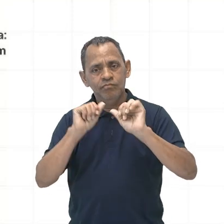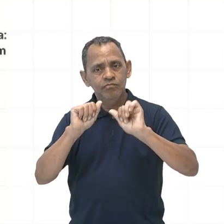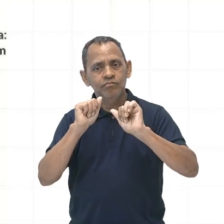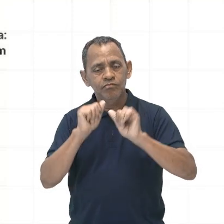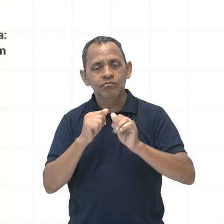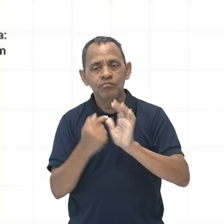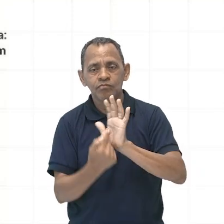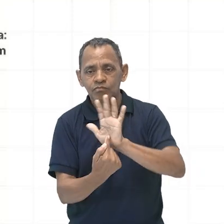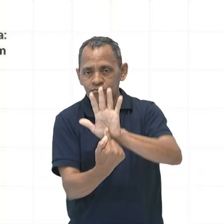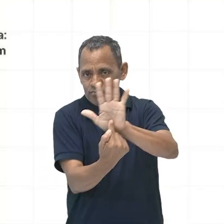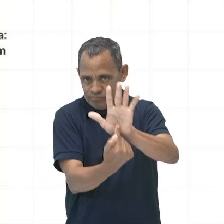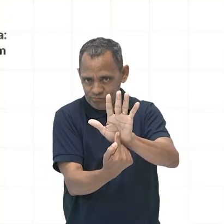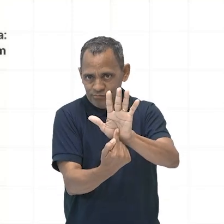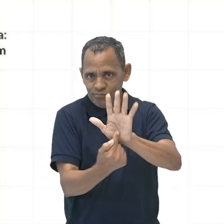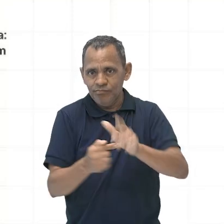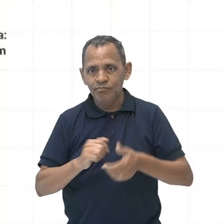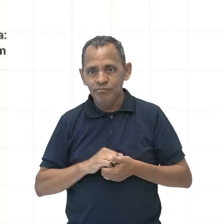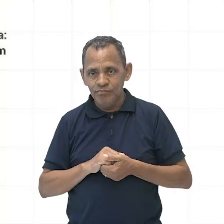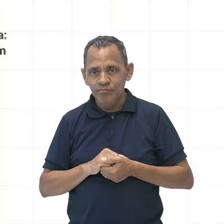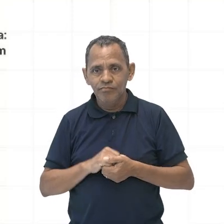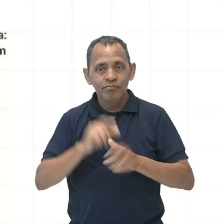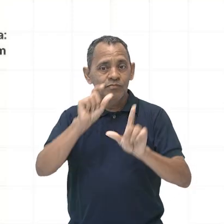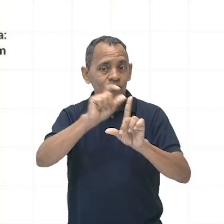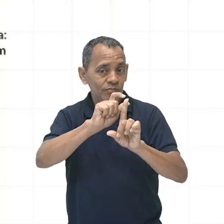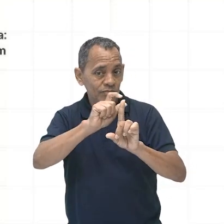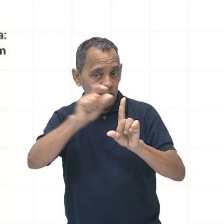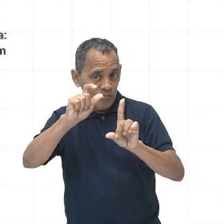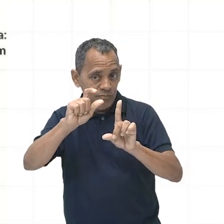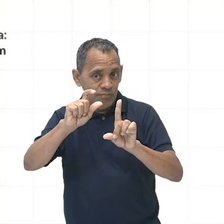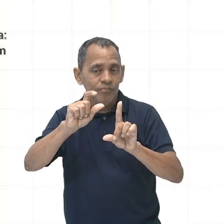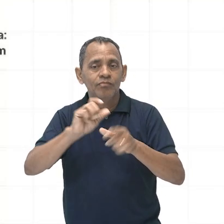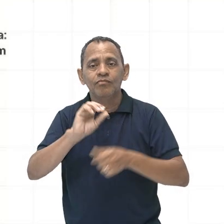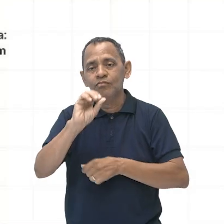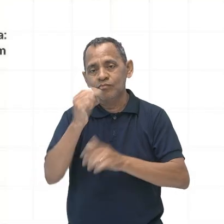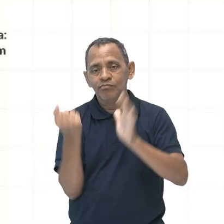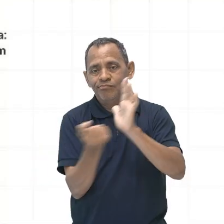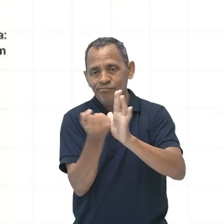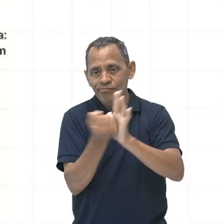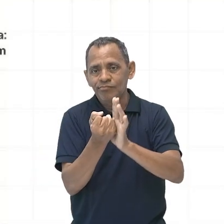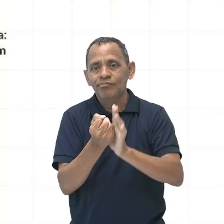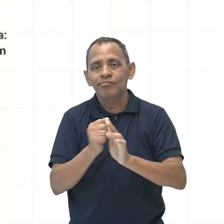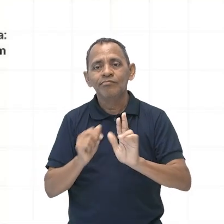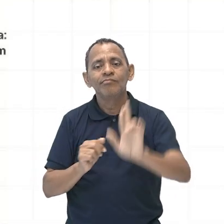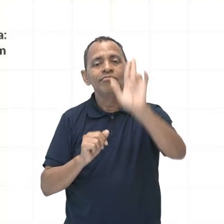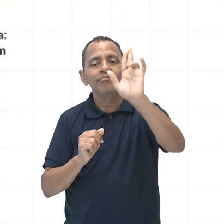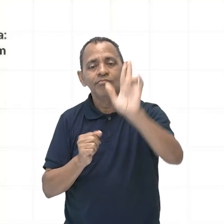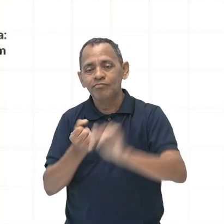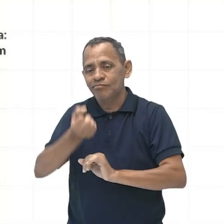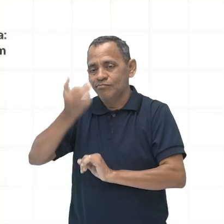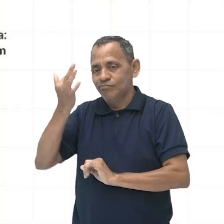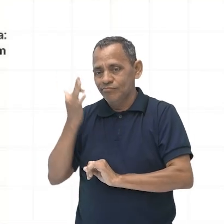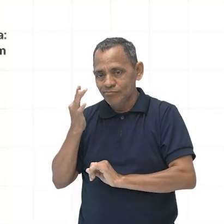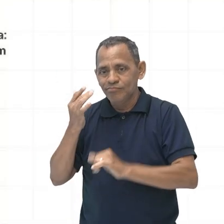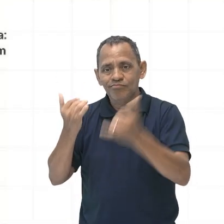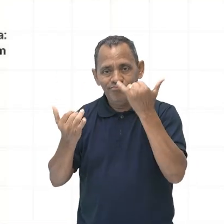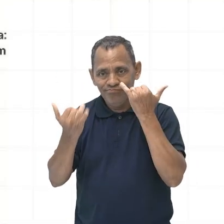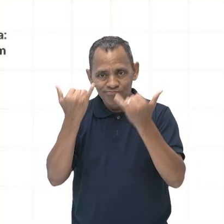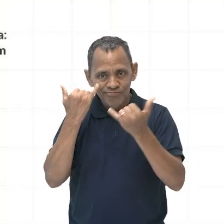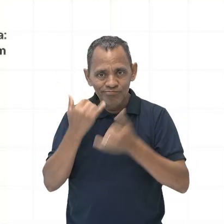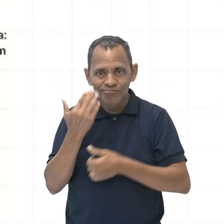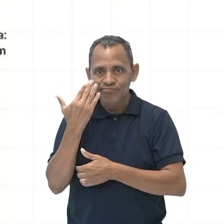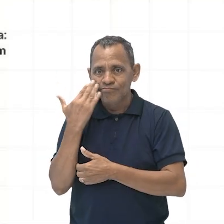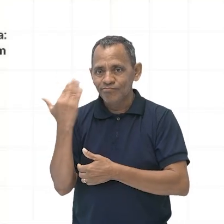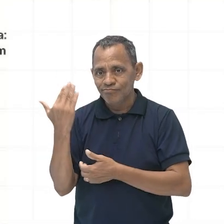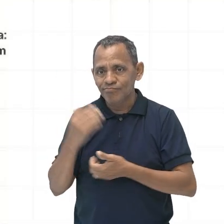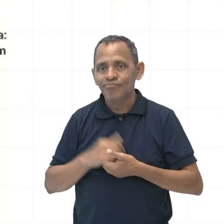ícone. Cada ícone ou símbolo no gráfico representa uma certa quantidade de dados. Então, por exemplo, aqui eu